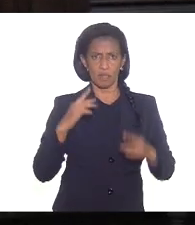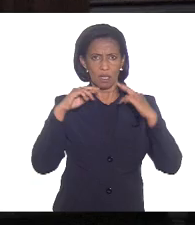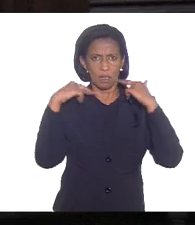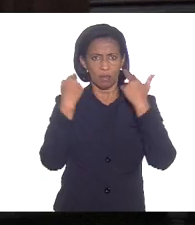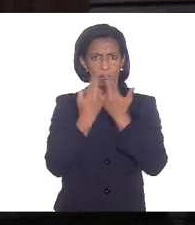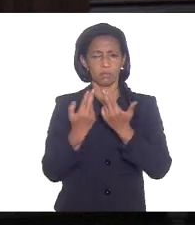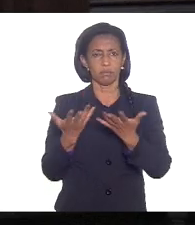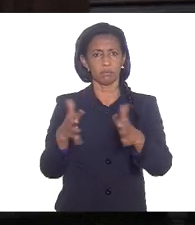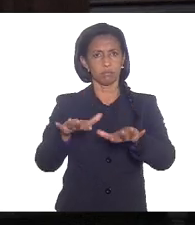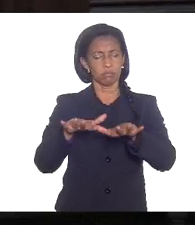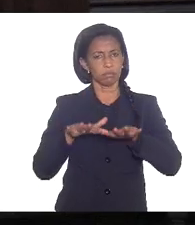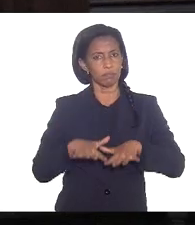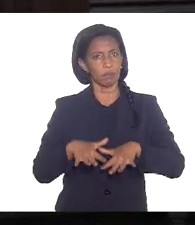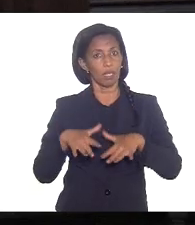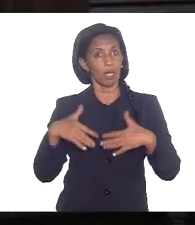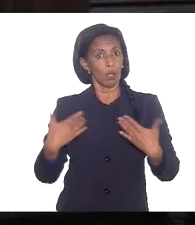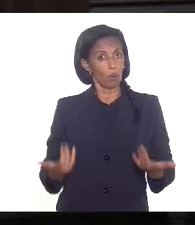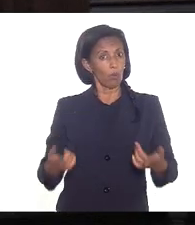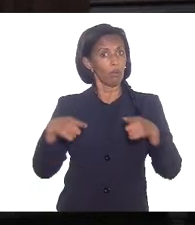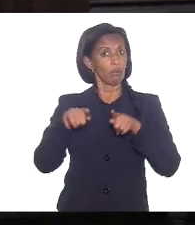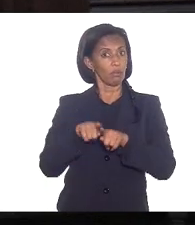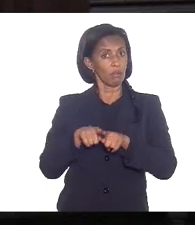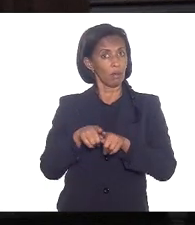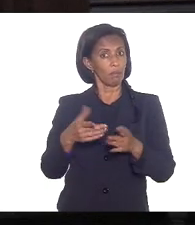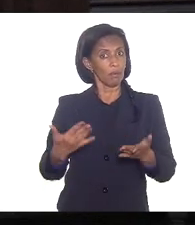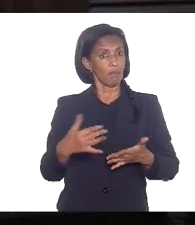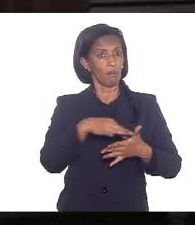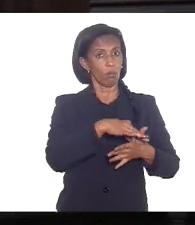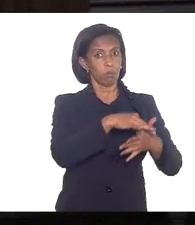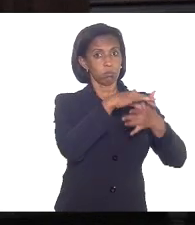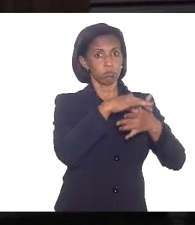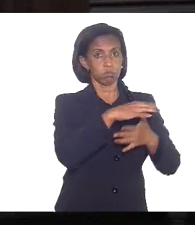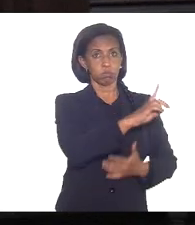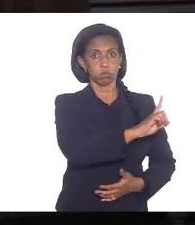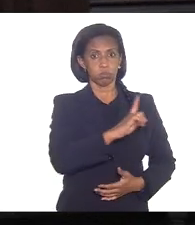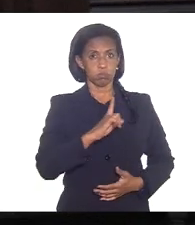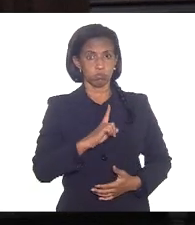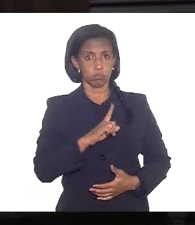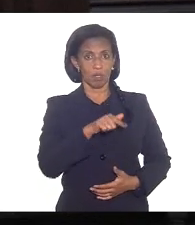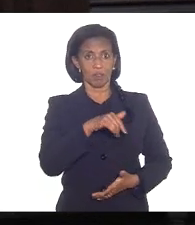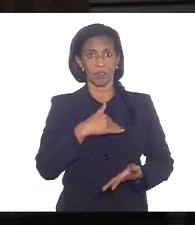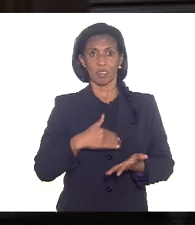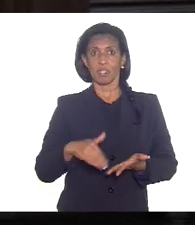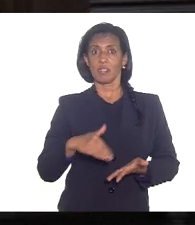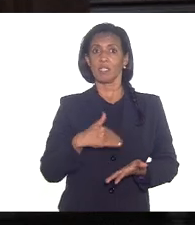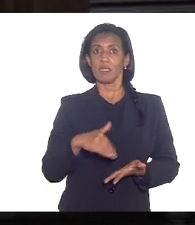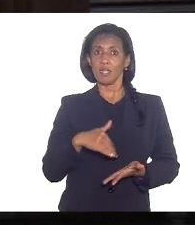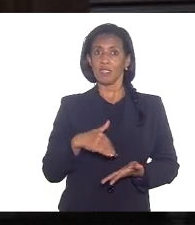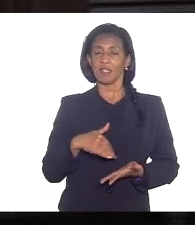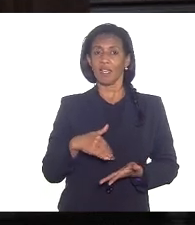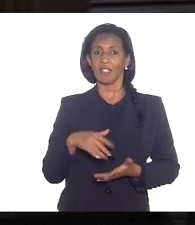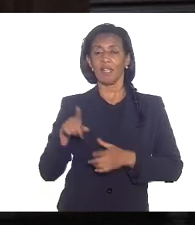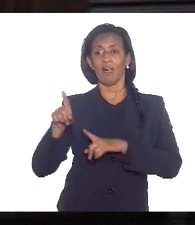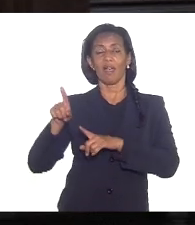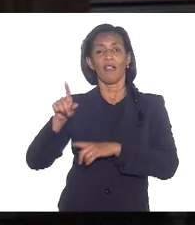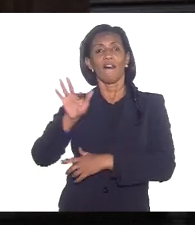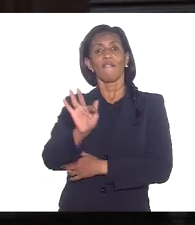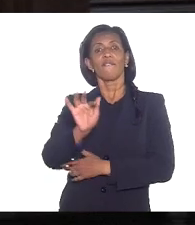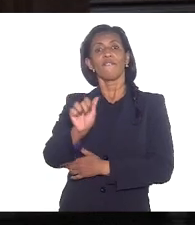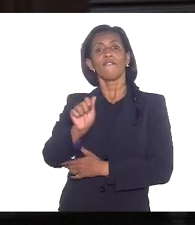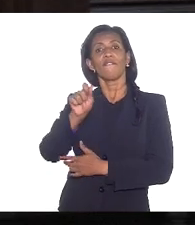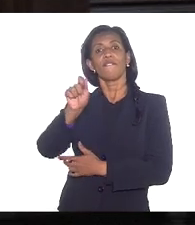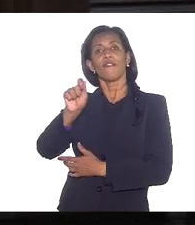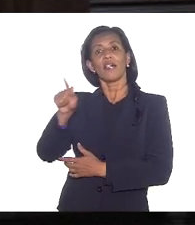pública onde também veio a representante da secretaria de fazenda